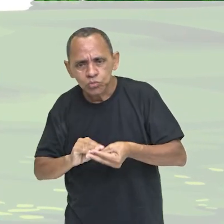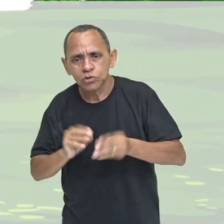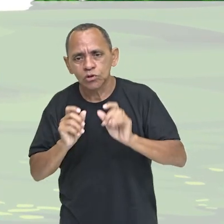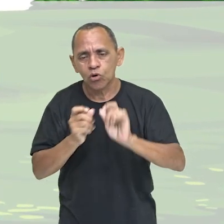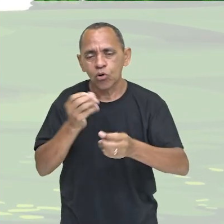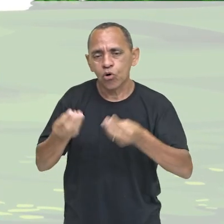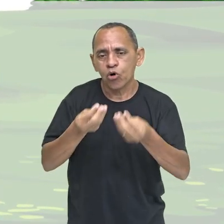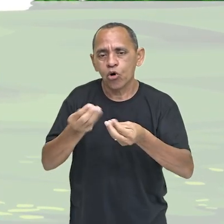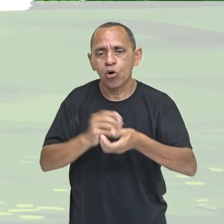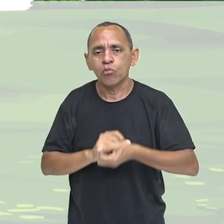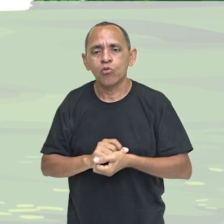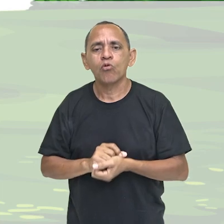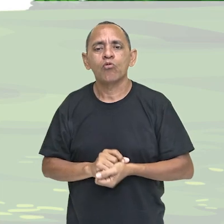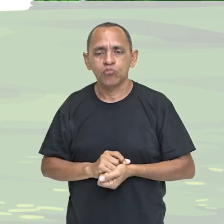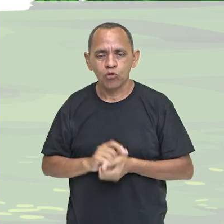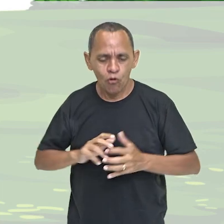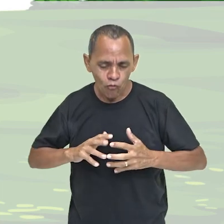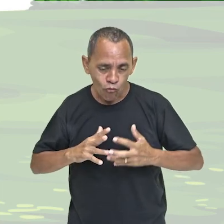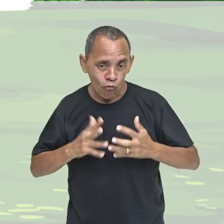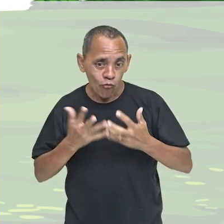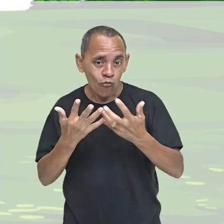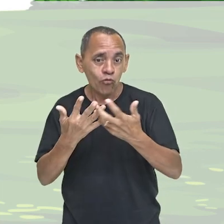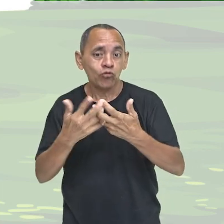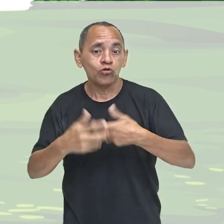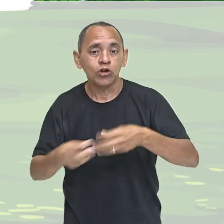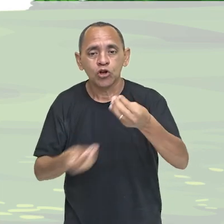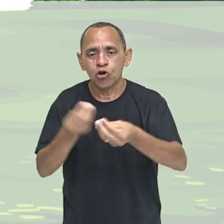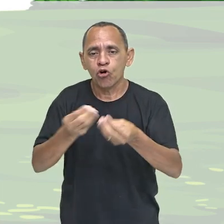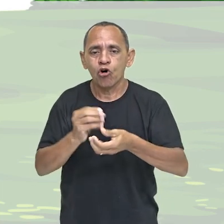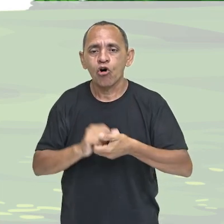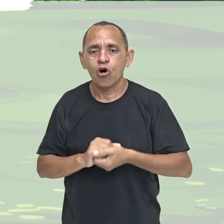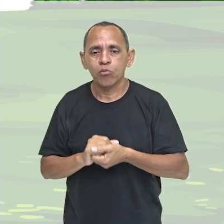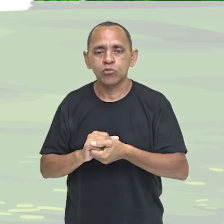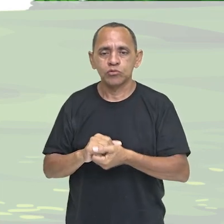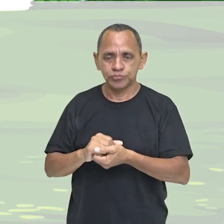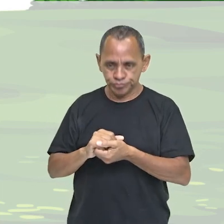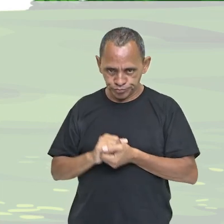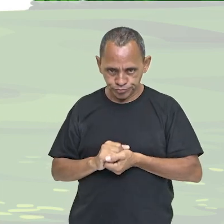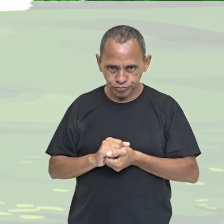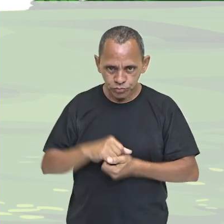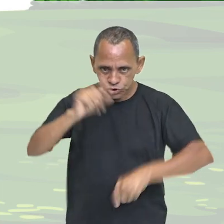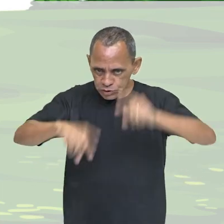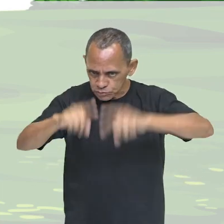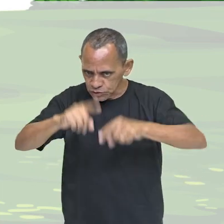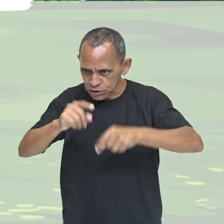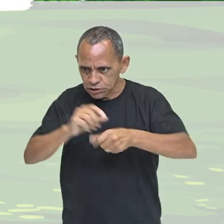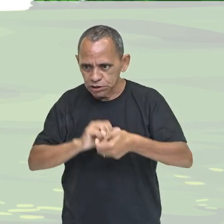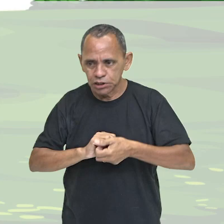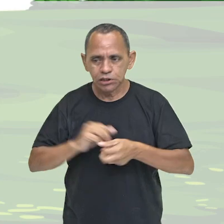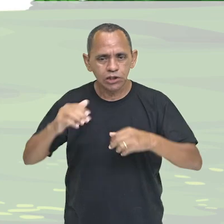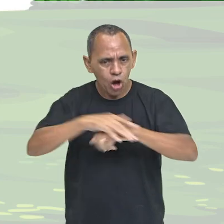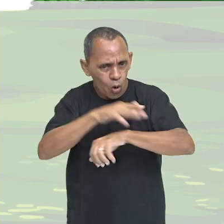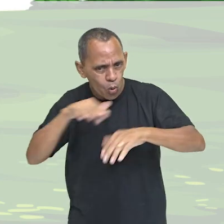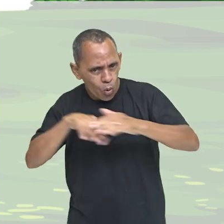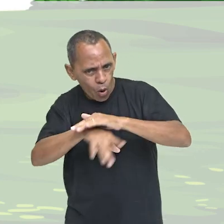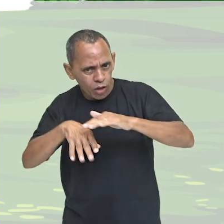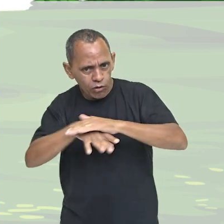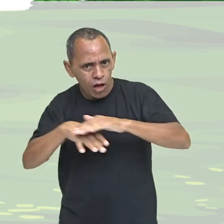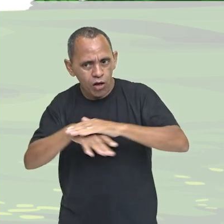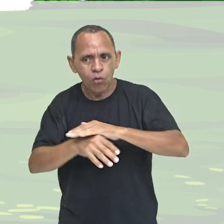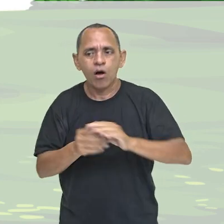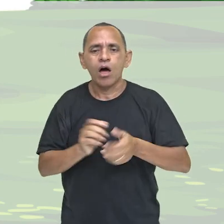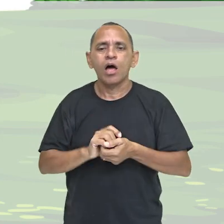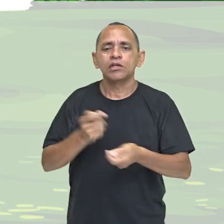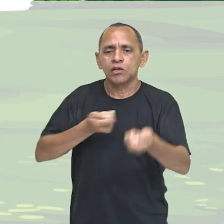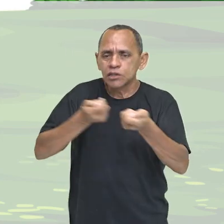passa a funcionar em um sistema de débito e crédito, onde na maior parte das vezes está gerando créditos durante todo o dia com a luz do